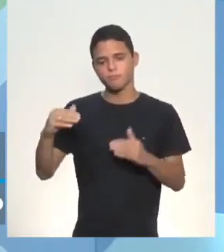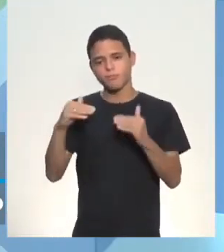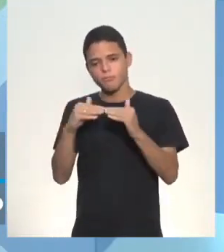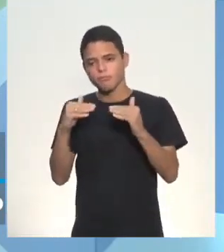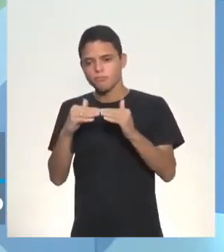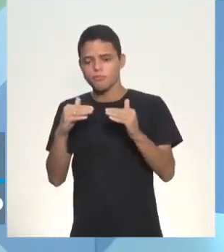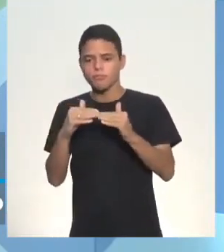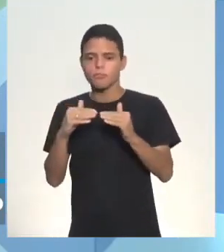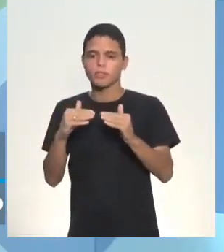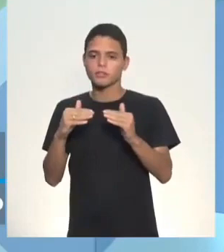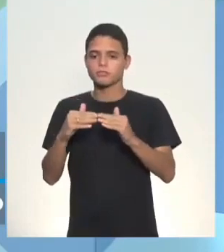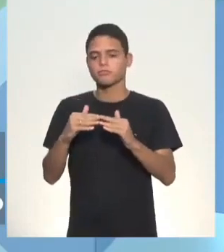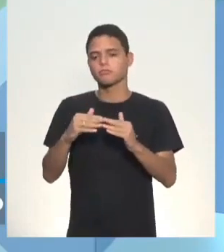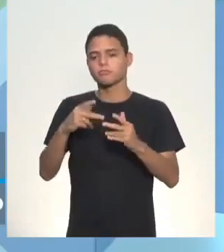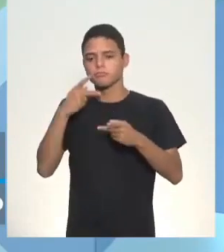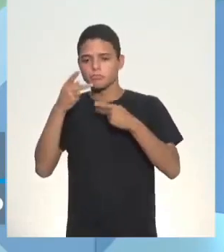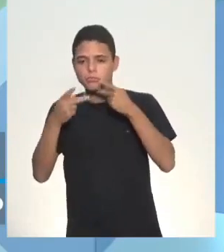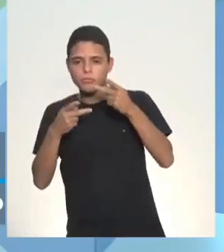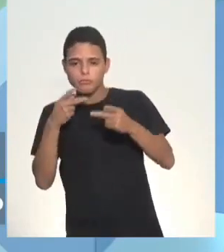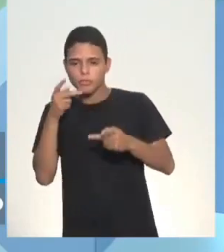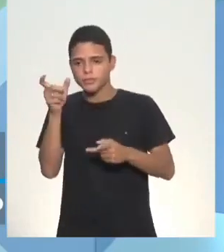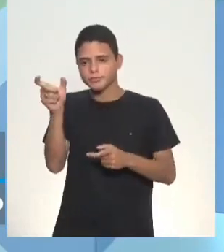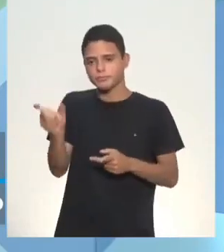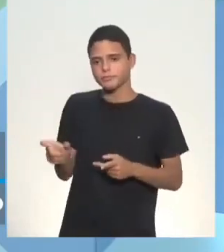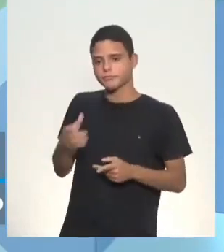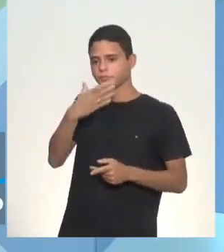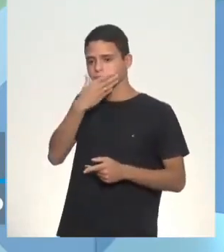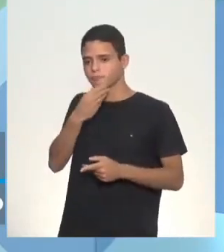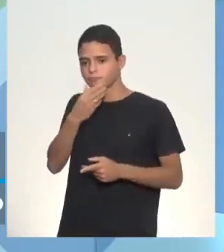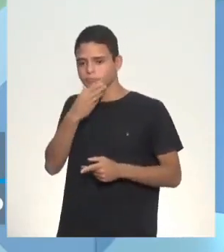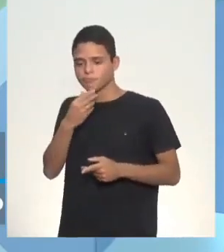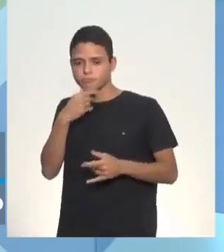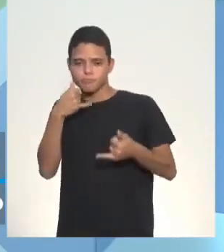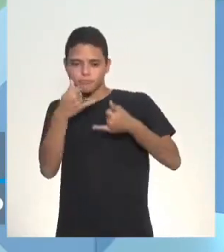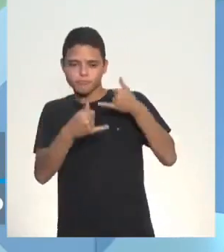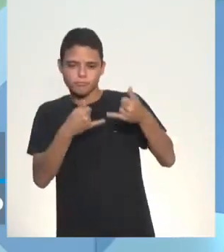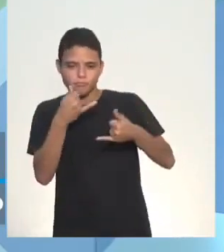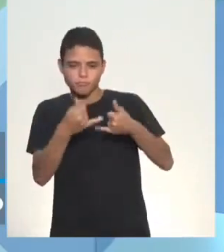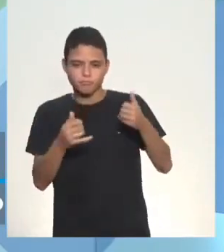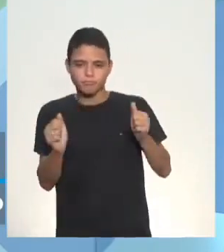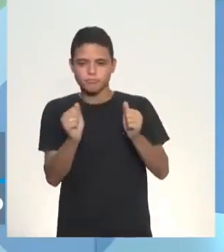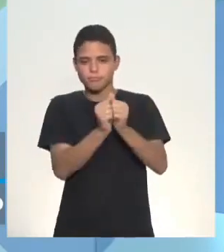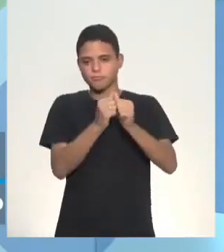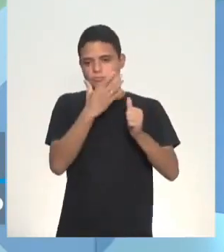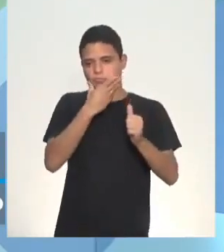para a professora. O Danilo fala sobre um menino pregando peça nos pais. Né?